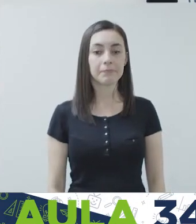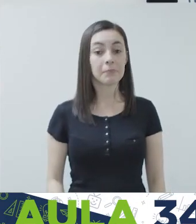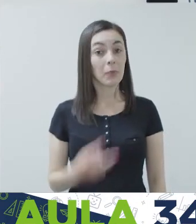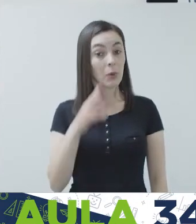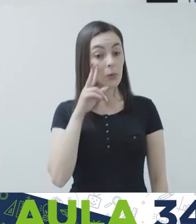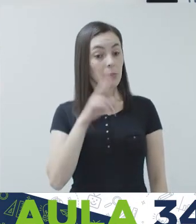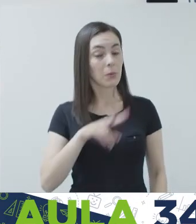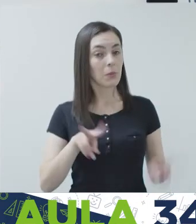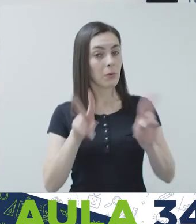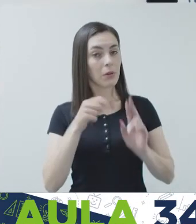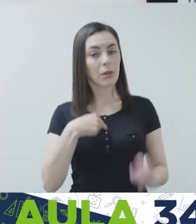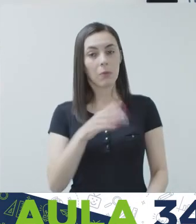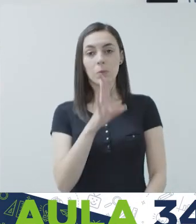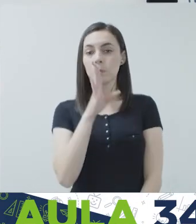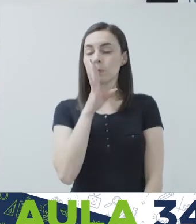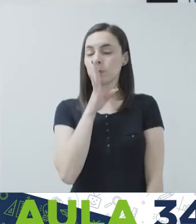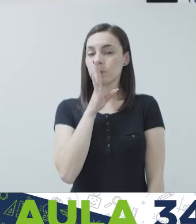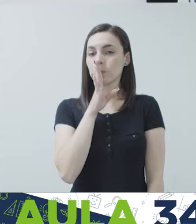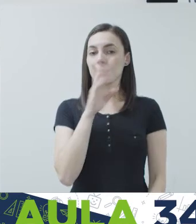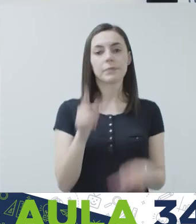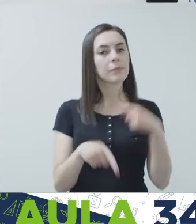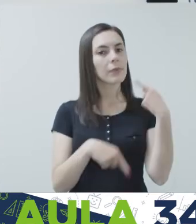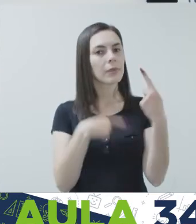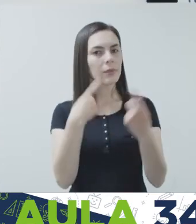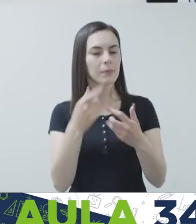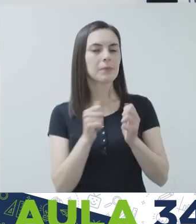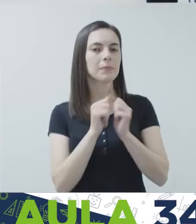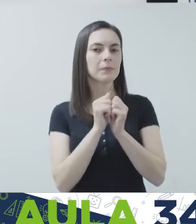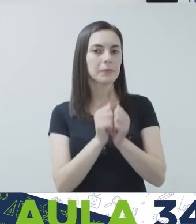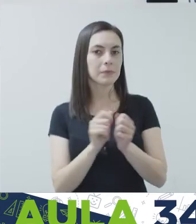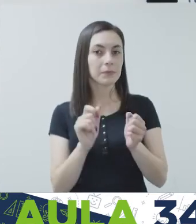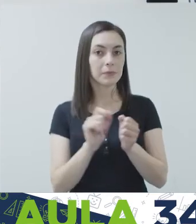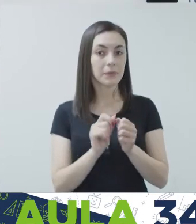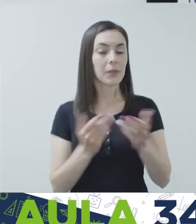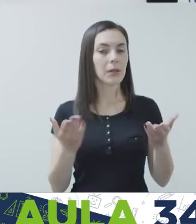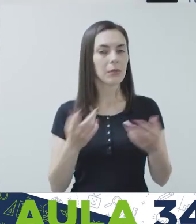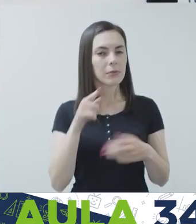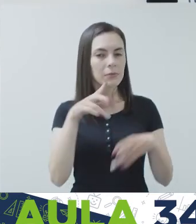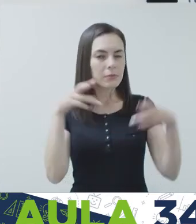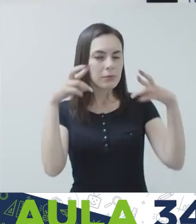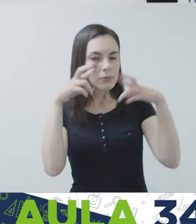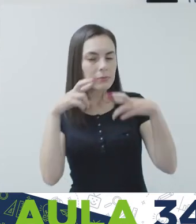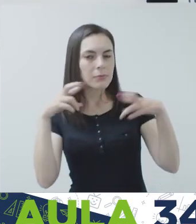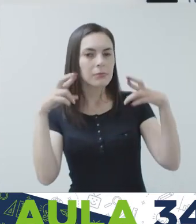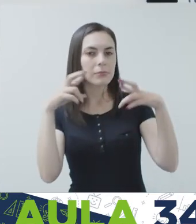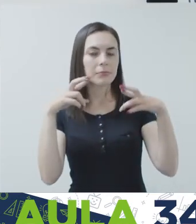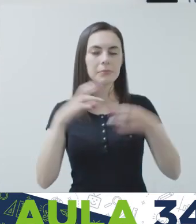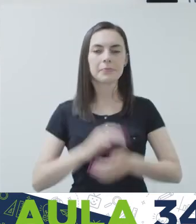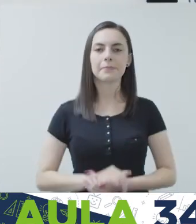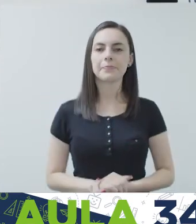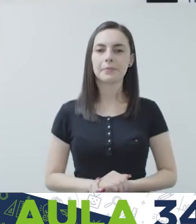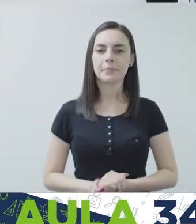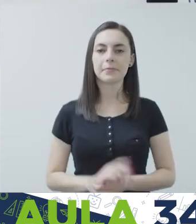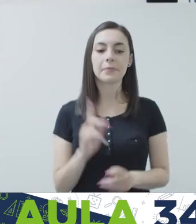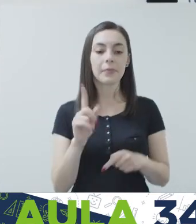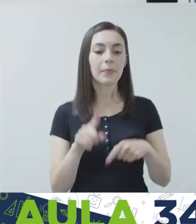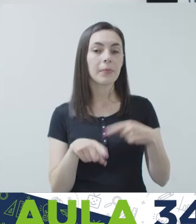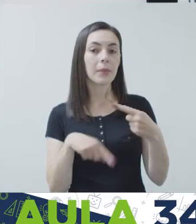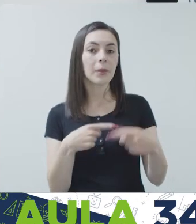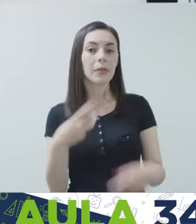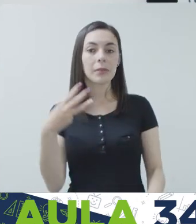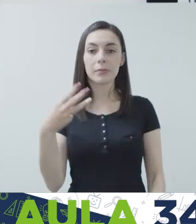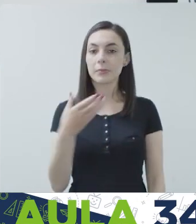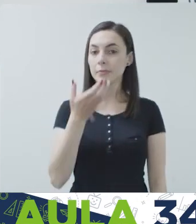olhar, a professora não vai falar agora, depois a gente faz junto. Mas eu quero que vocês observem. Aí nós temos aqui 3